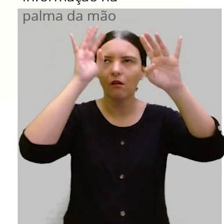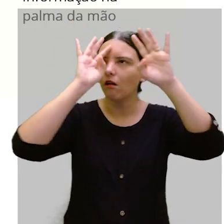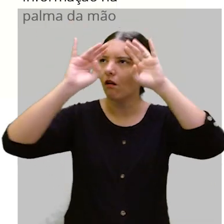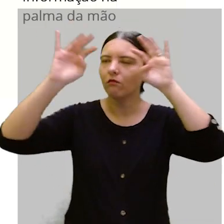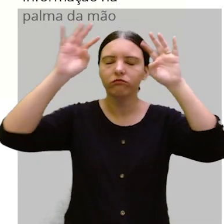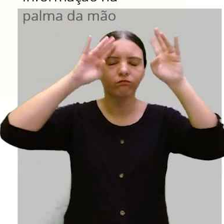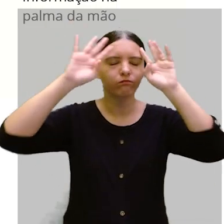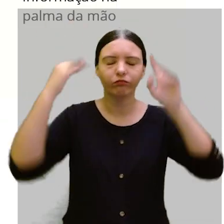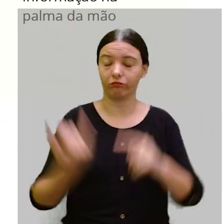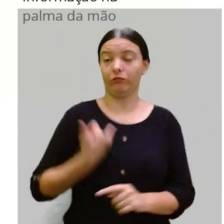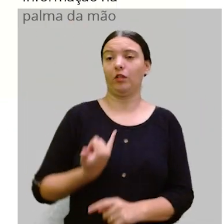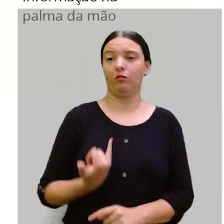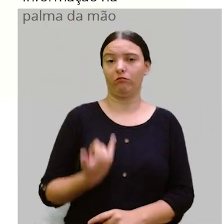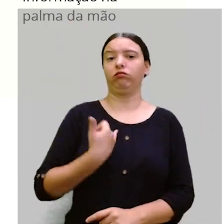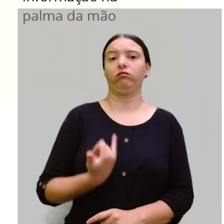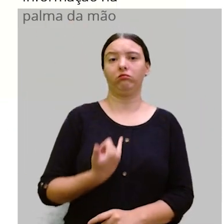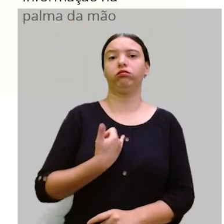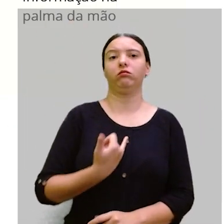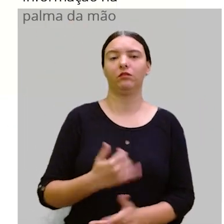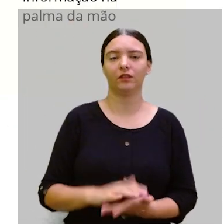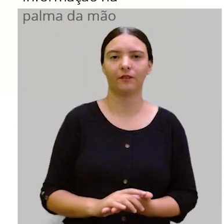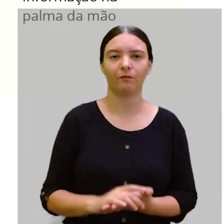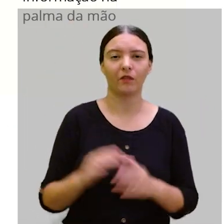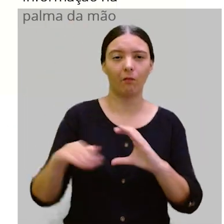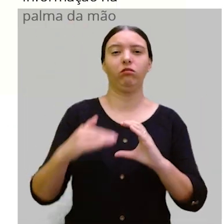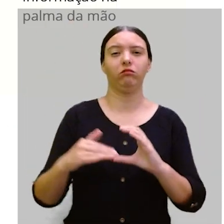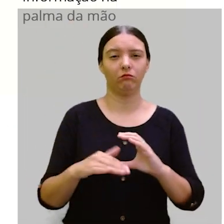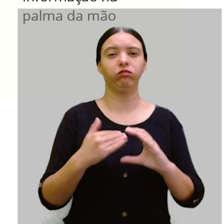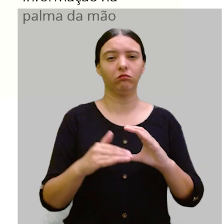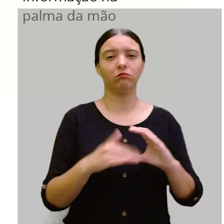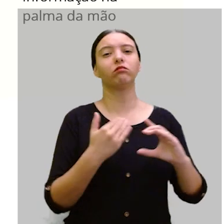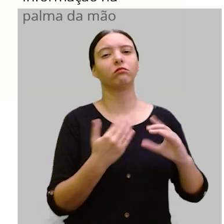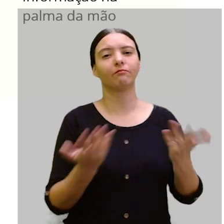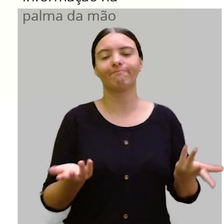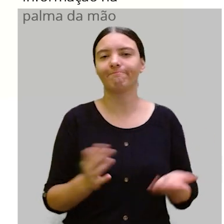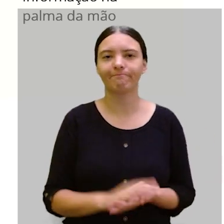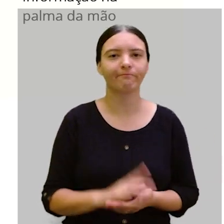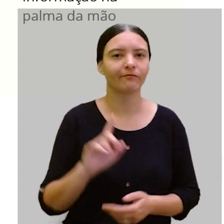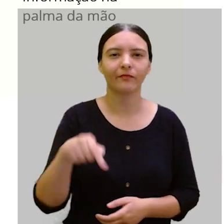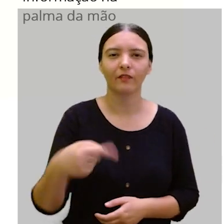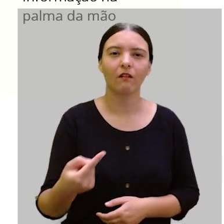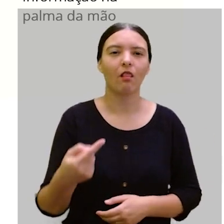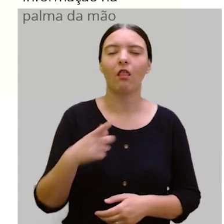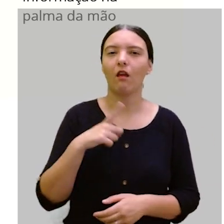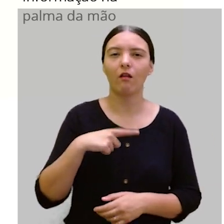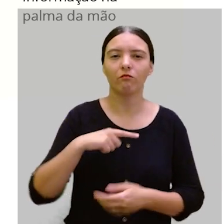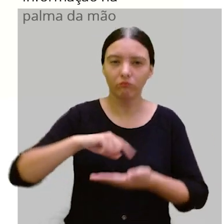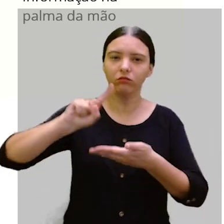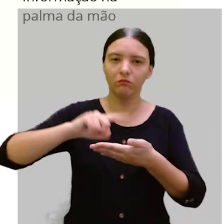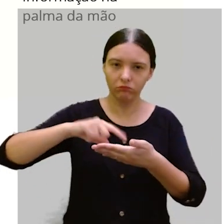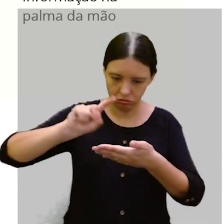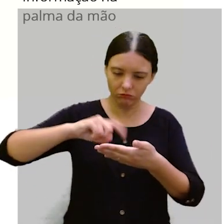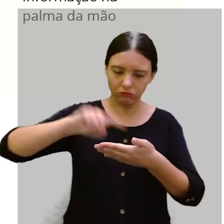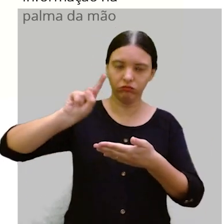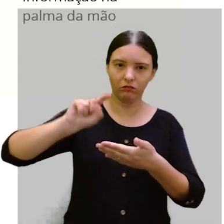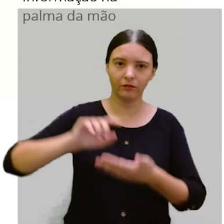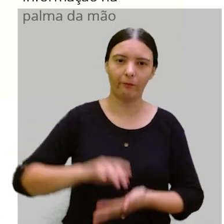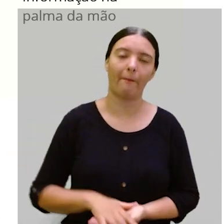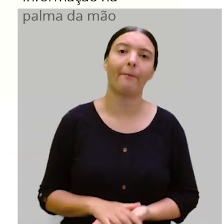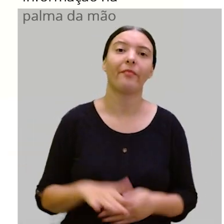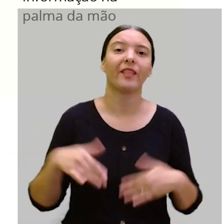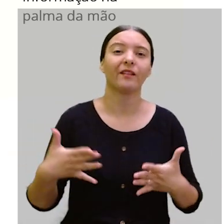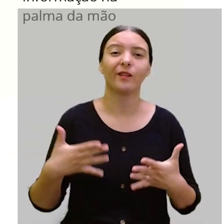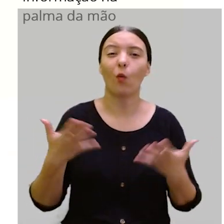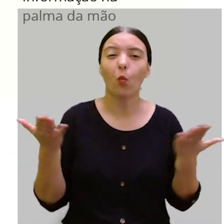Da notificação, da próxima mensagem, da próxima trend, né? Então, a grande questão que